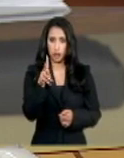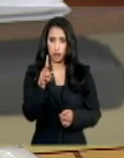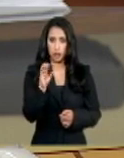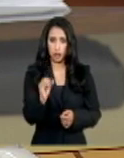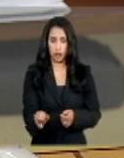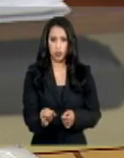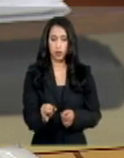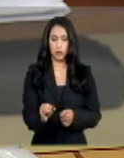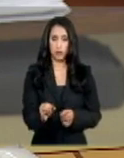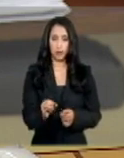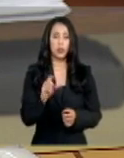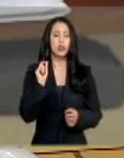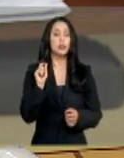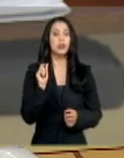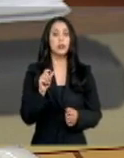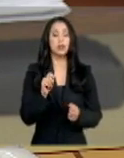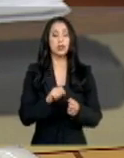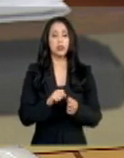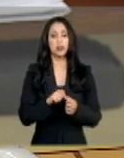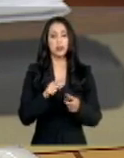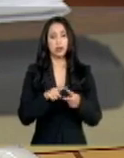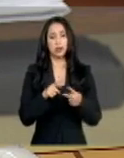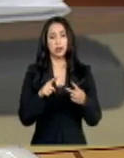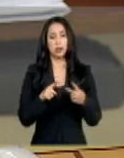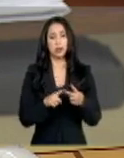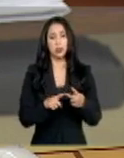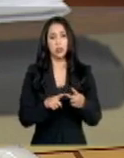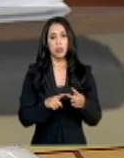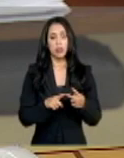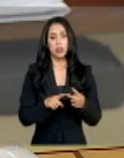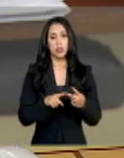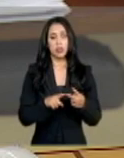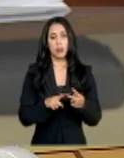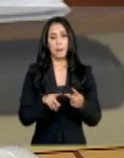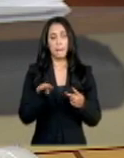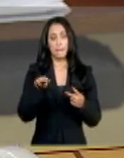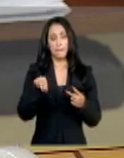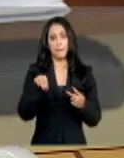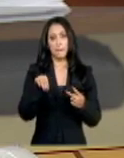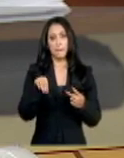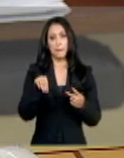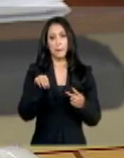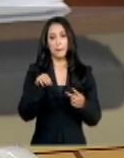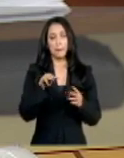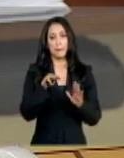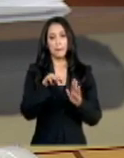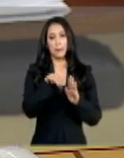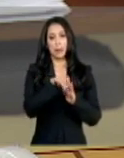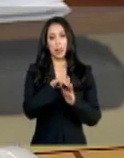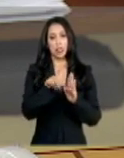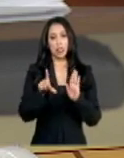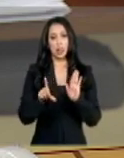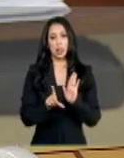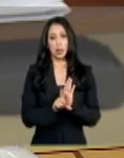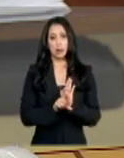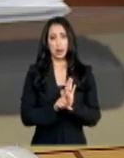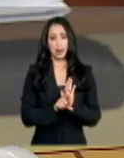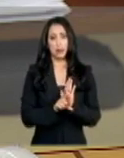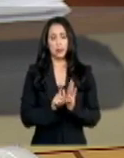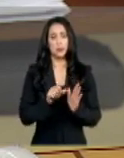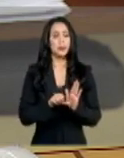implementadas duas medidas liminares a primeira